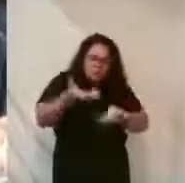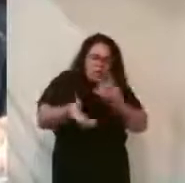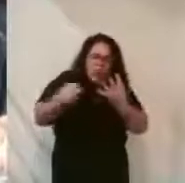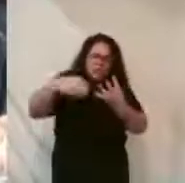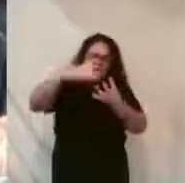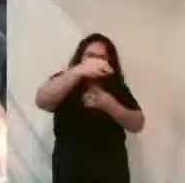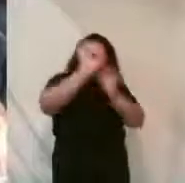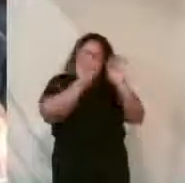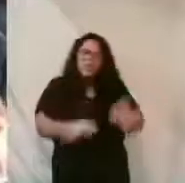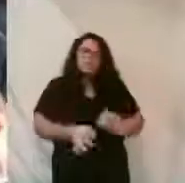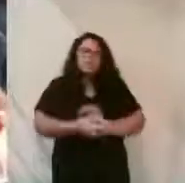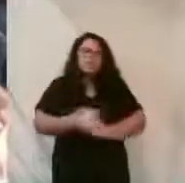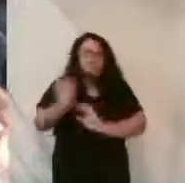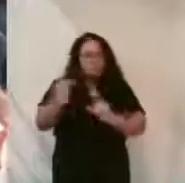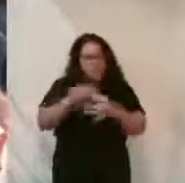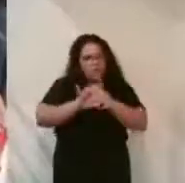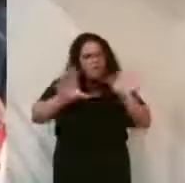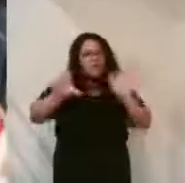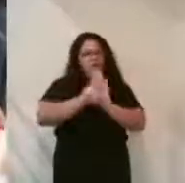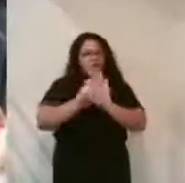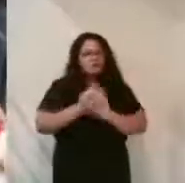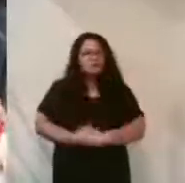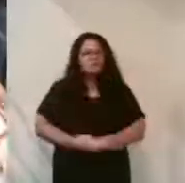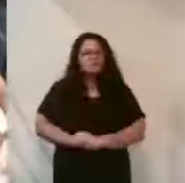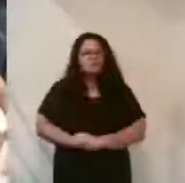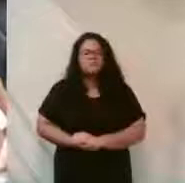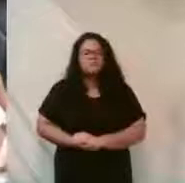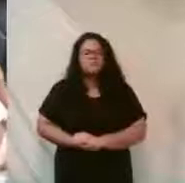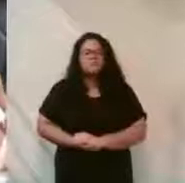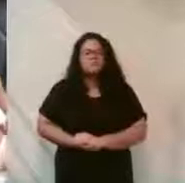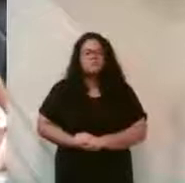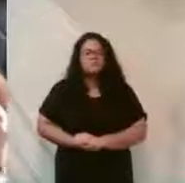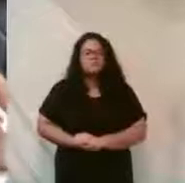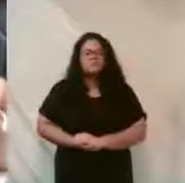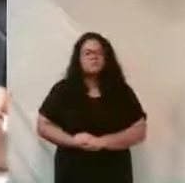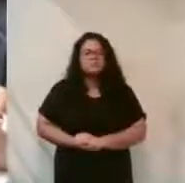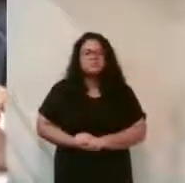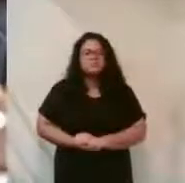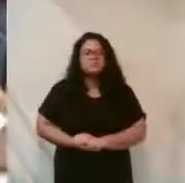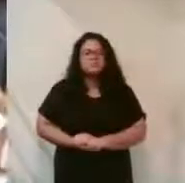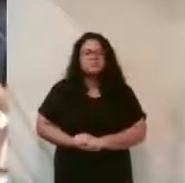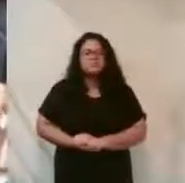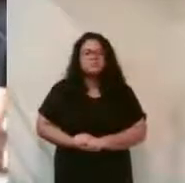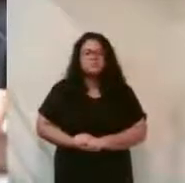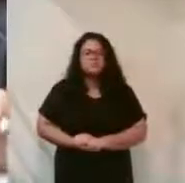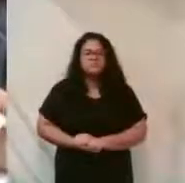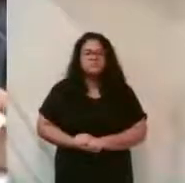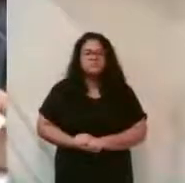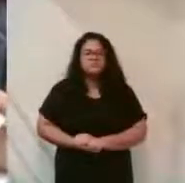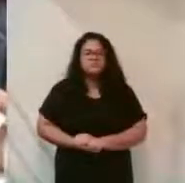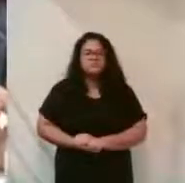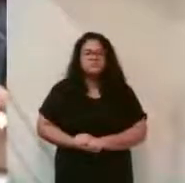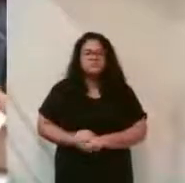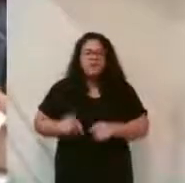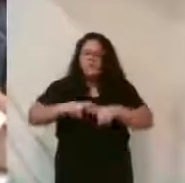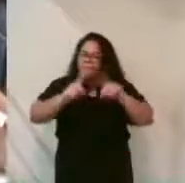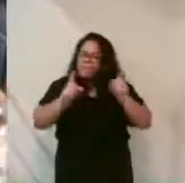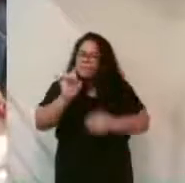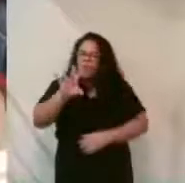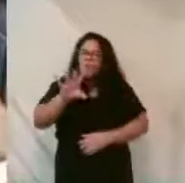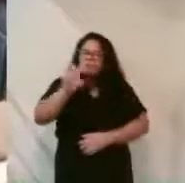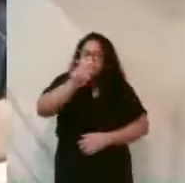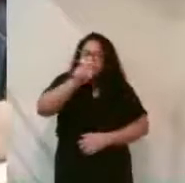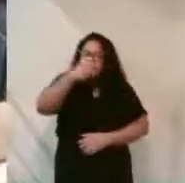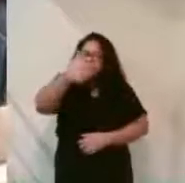aterros licenciados, e descobrimos que no Planares consta apenas 51 catadores. E só numa região onde